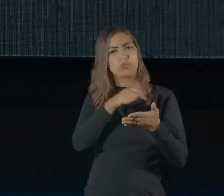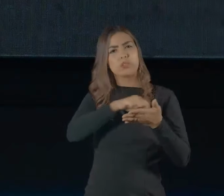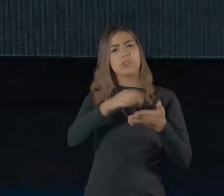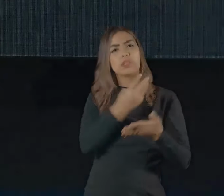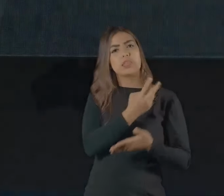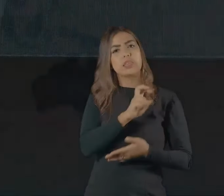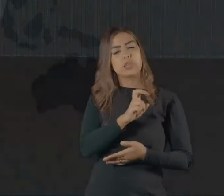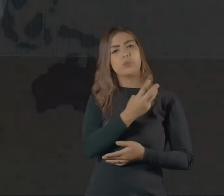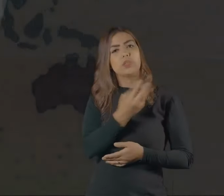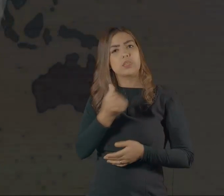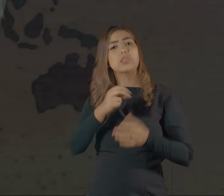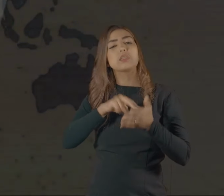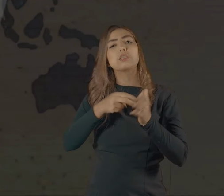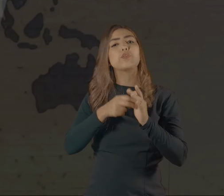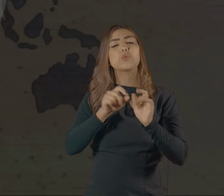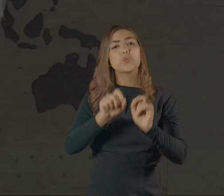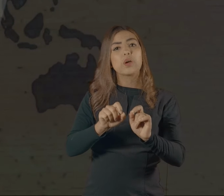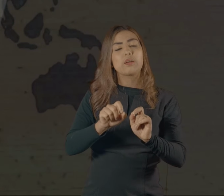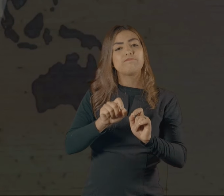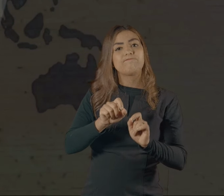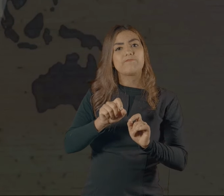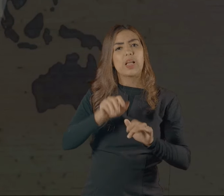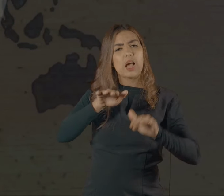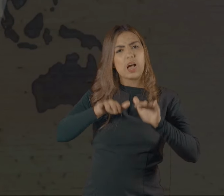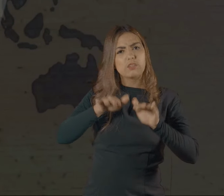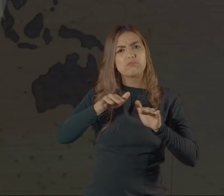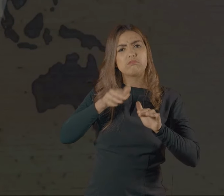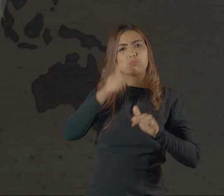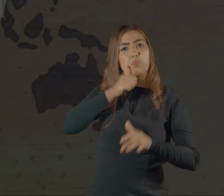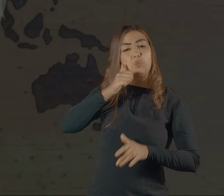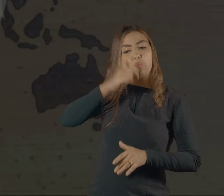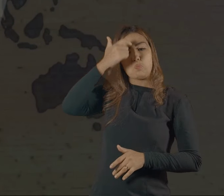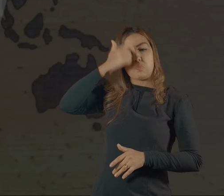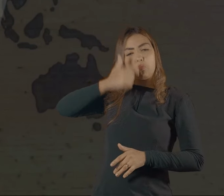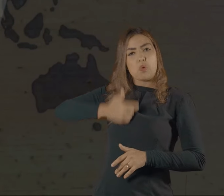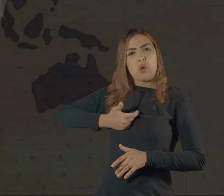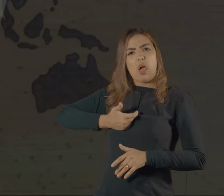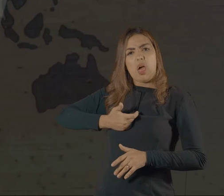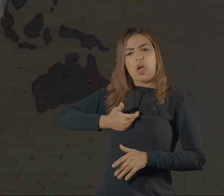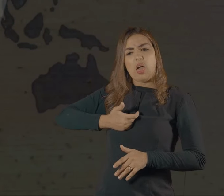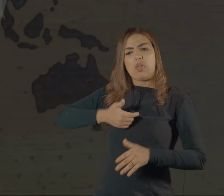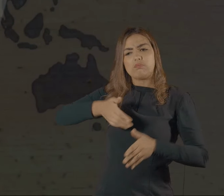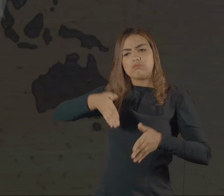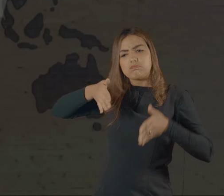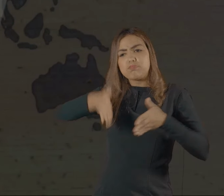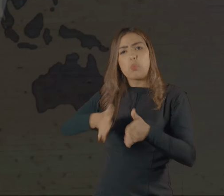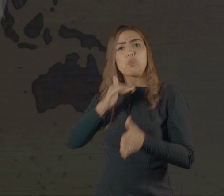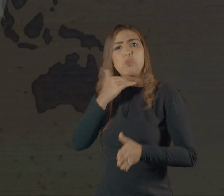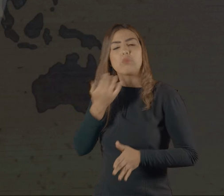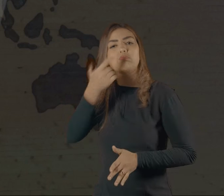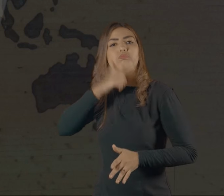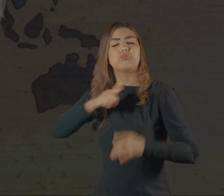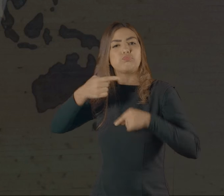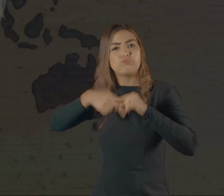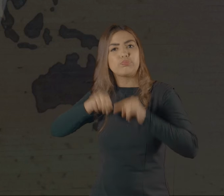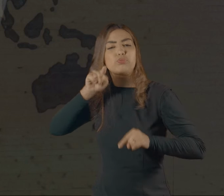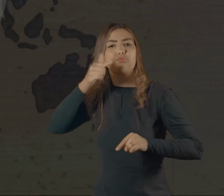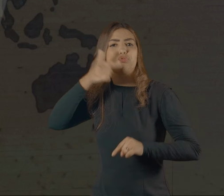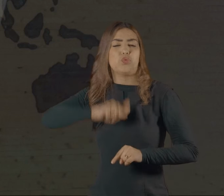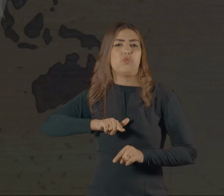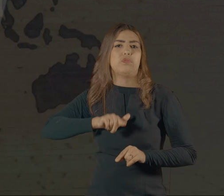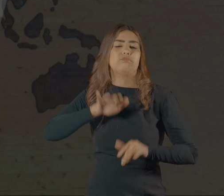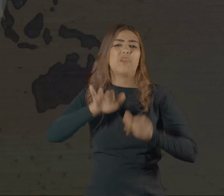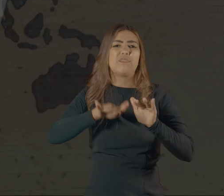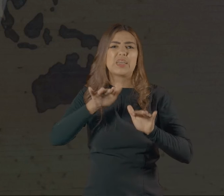mulheres receberam pela ressurreição os seus mortos. Alguns foram torturados, não aceitando o seu resgate,